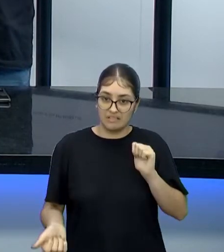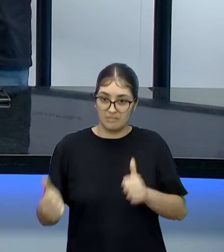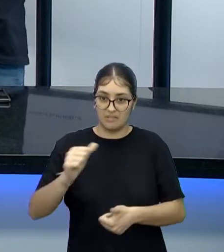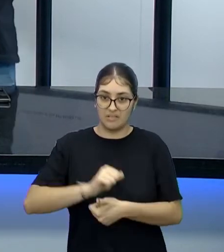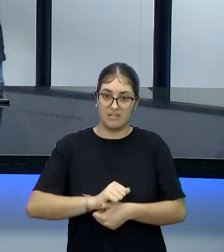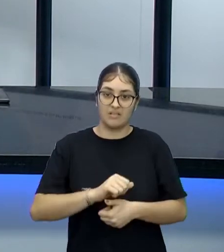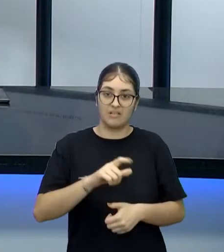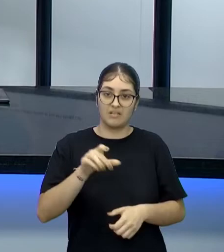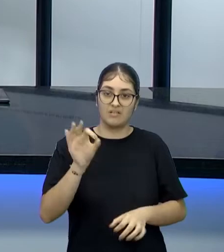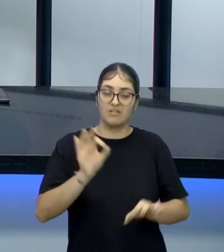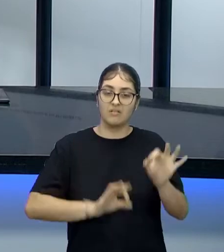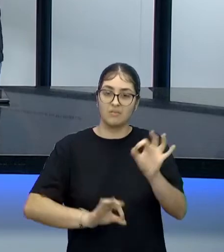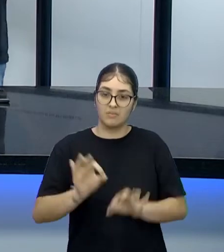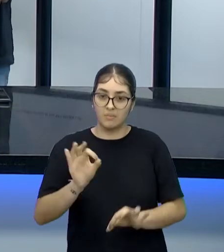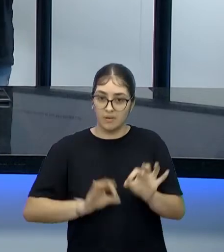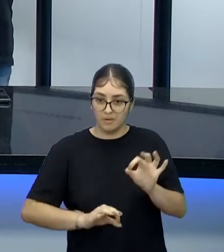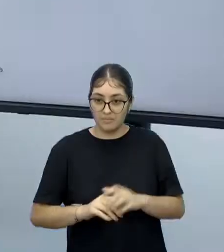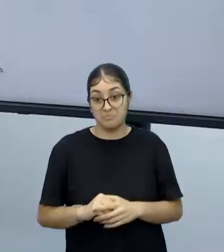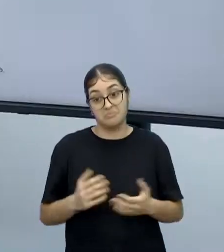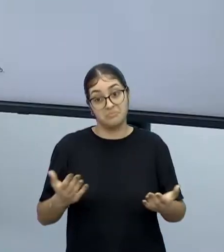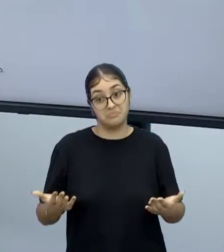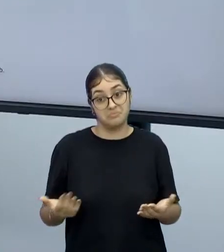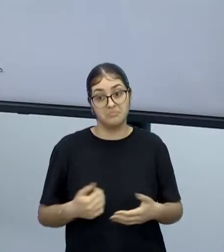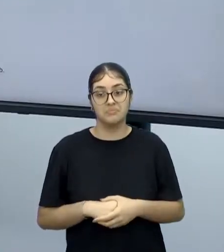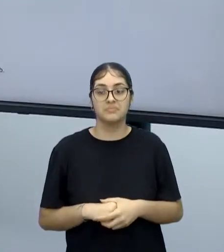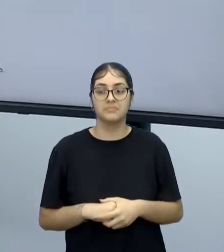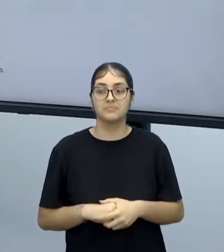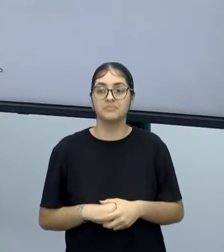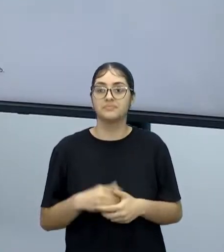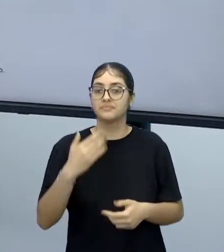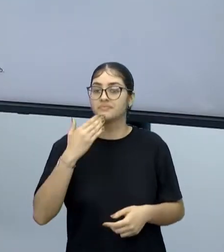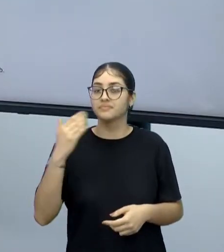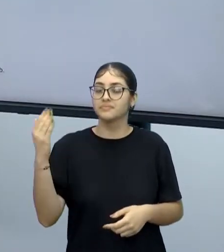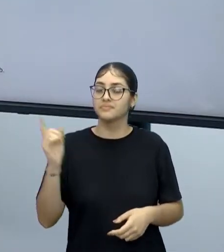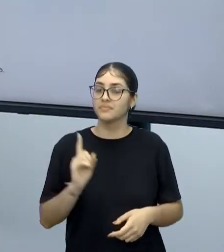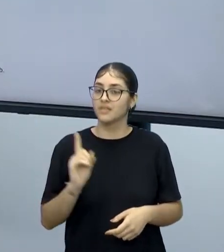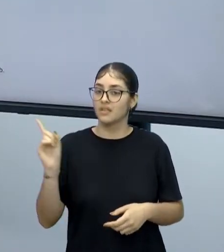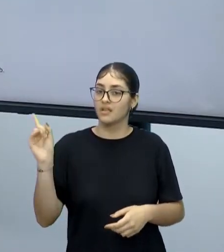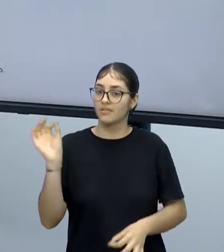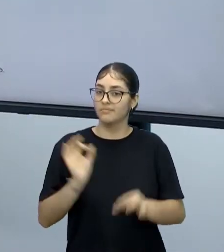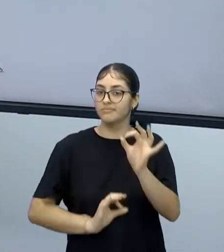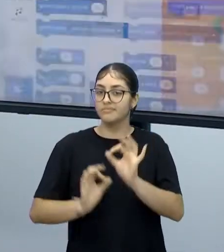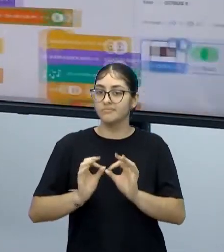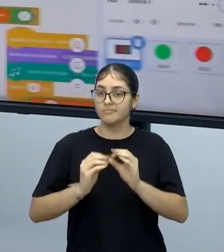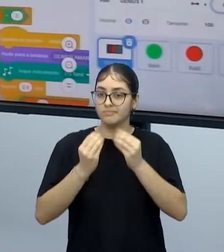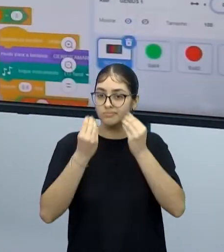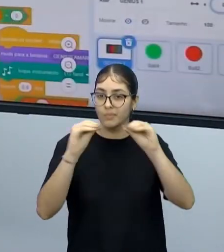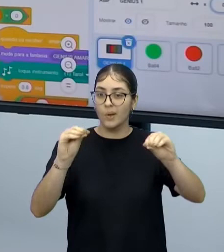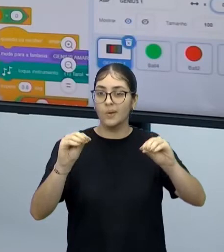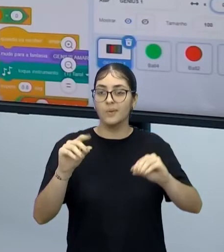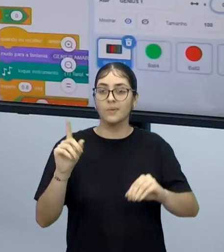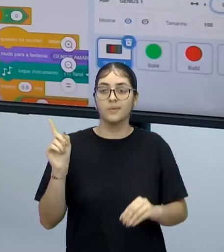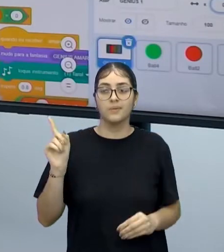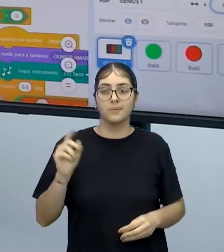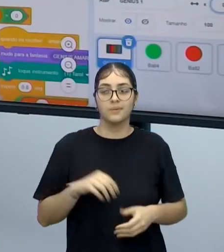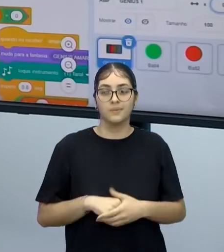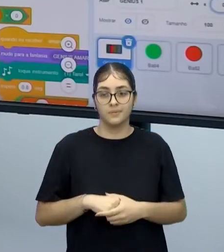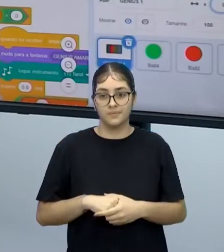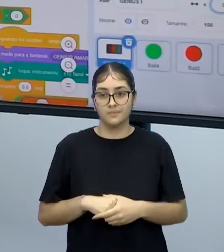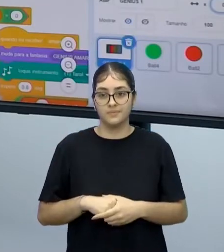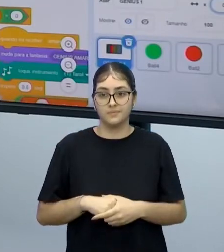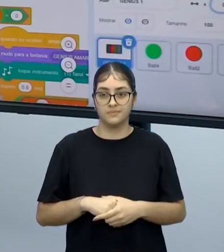tabuleiro? Fica a dica. Bom, vamos lá. Eu vou pedir para a produção colocar na tela para a gente aí a programação. Olha,